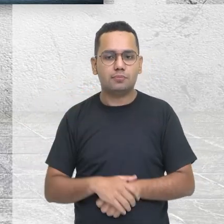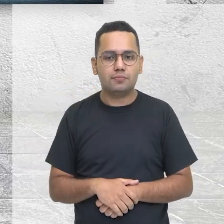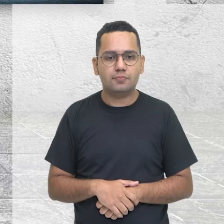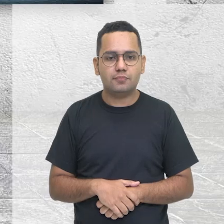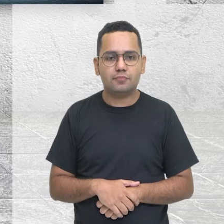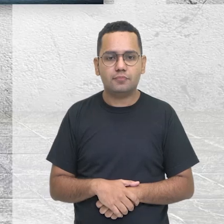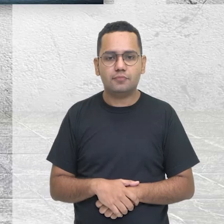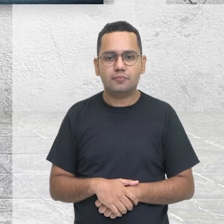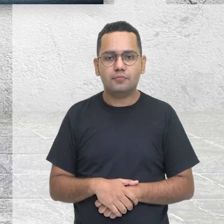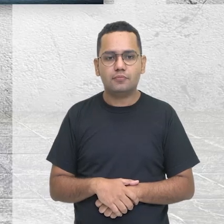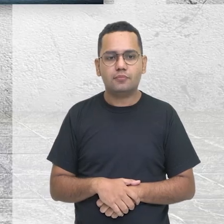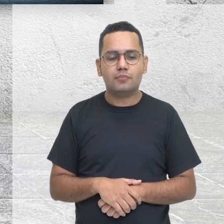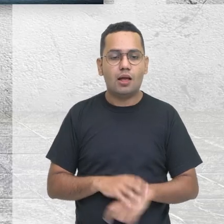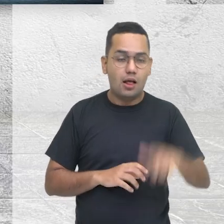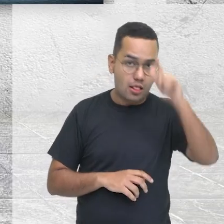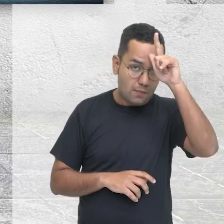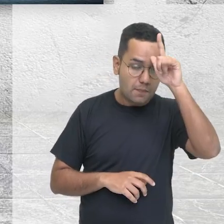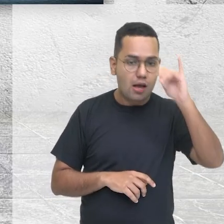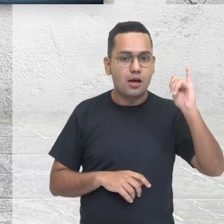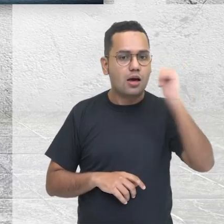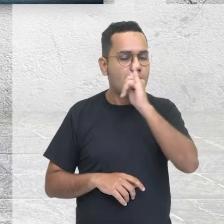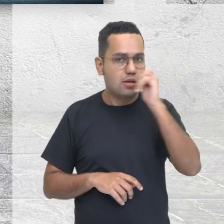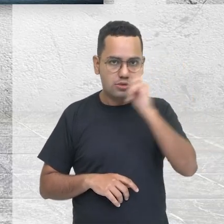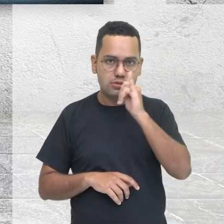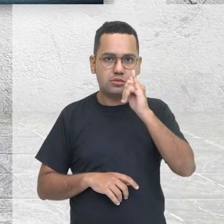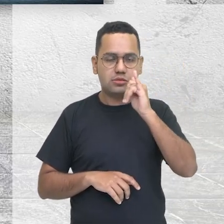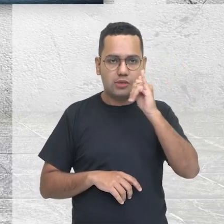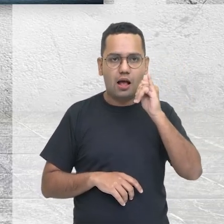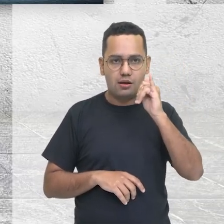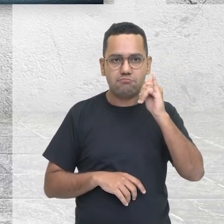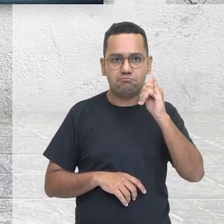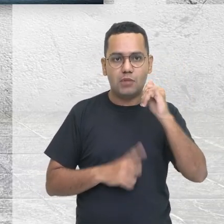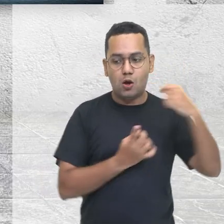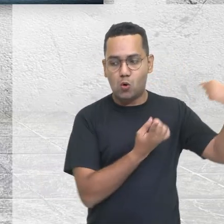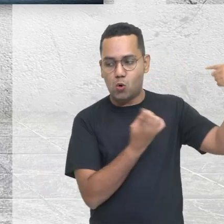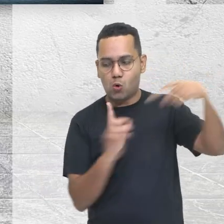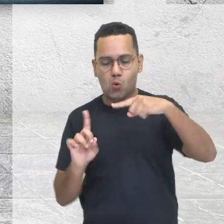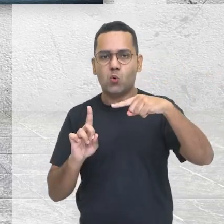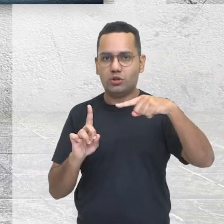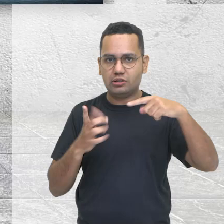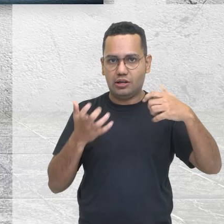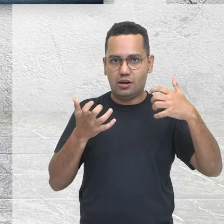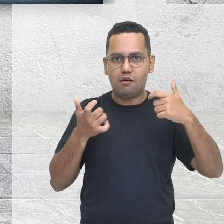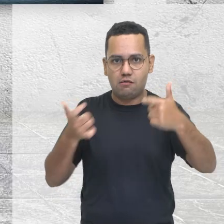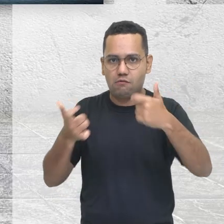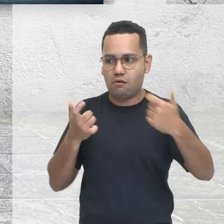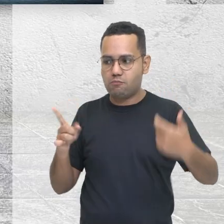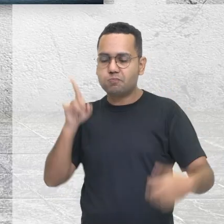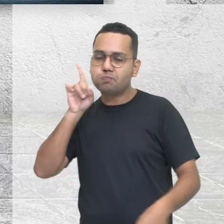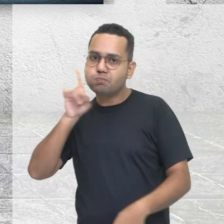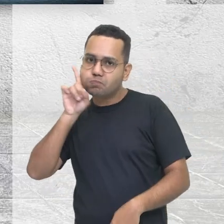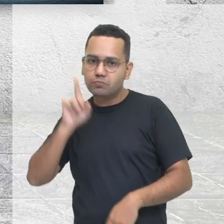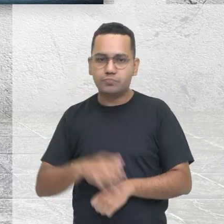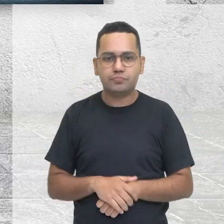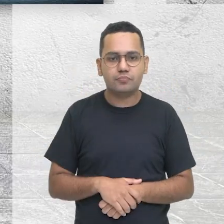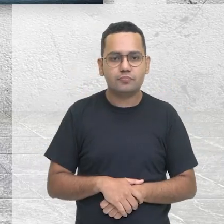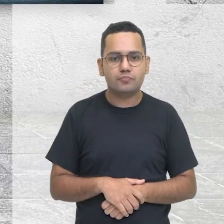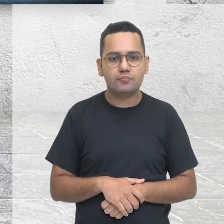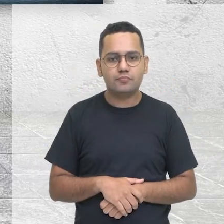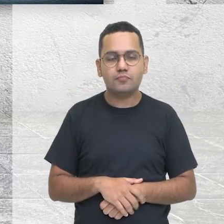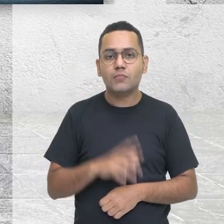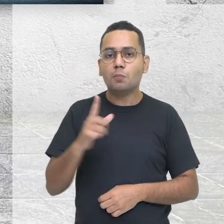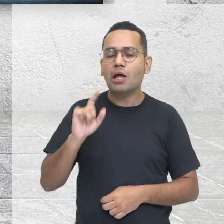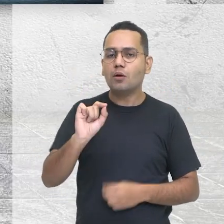declarando guerra aos Estados Unidos. Lembrem que Itália e Alemanha estavam ao lado do Japão, o grupo do Eixo,